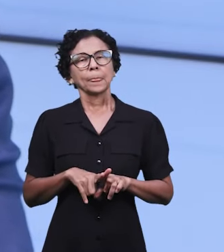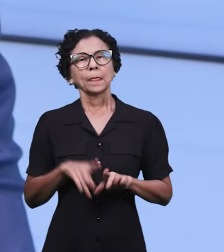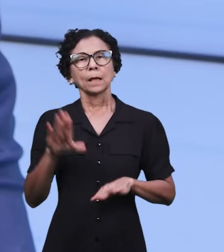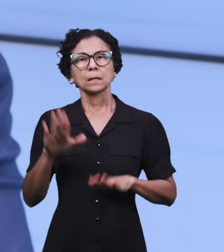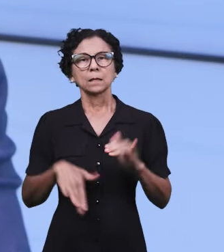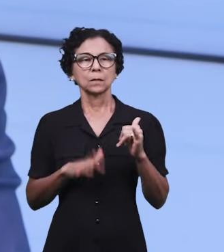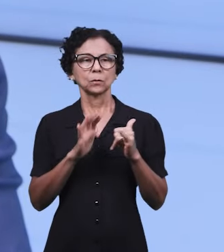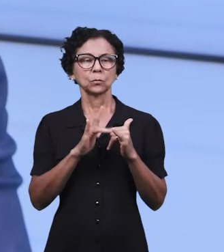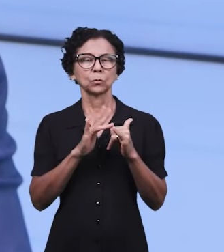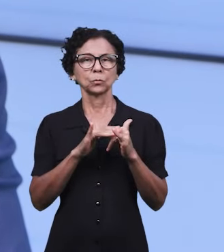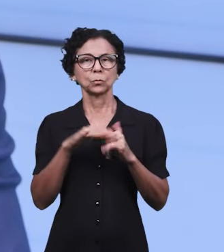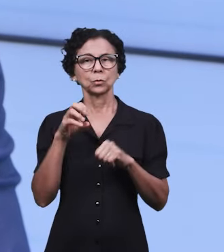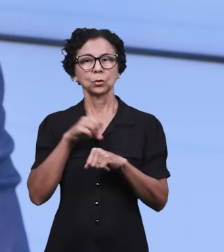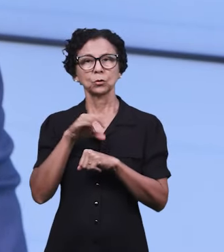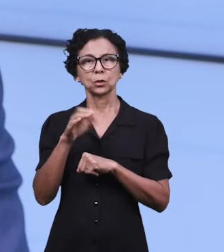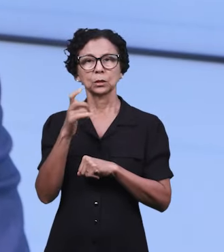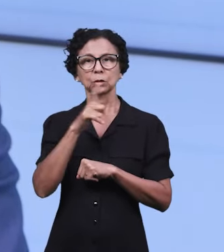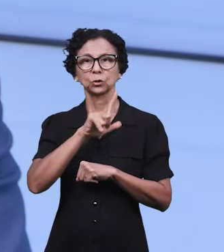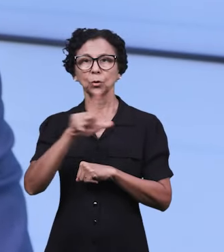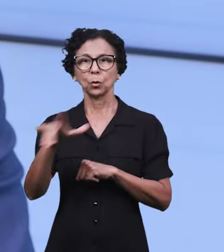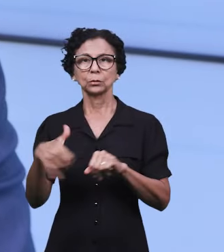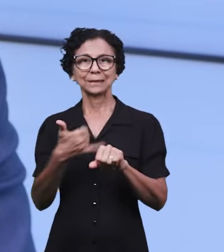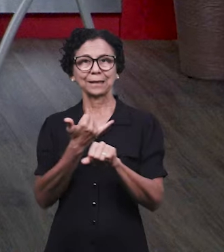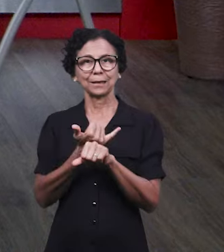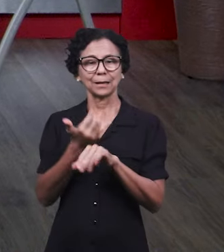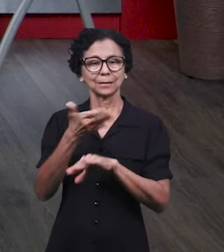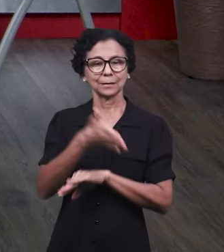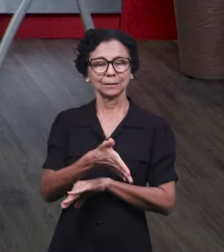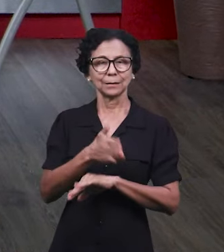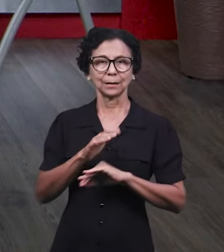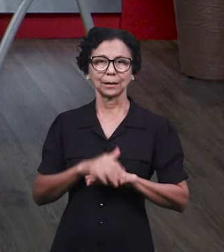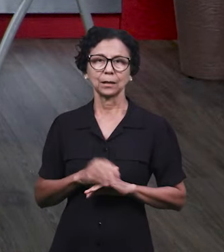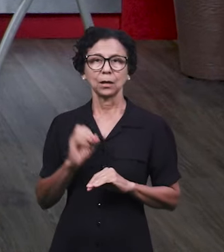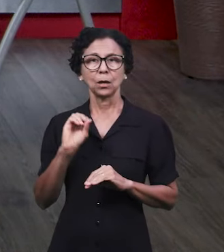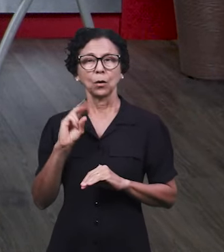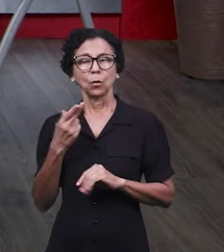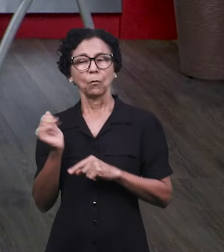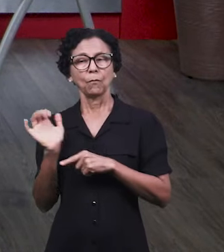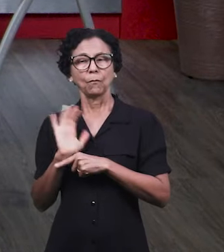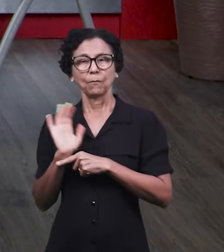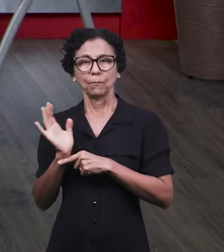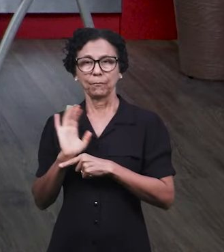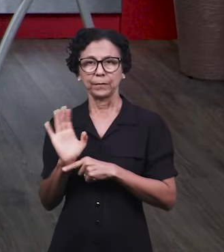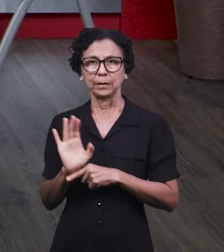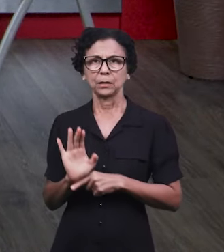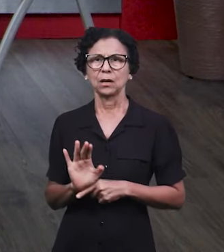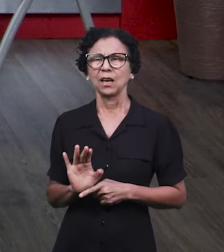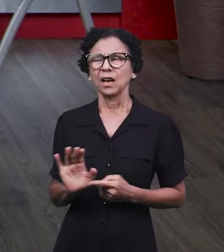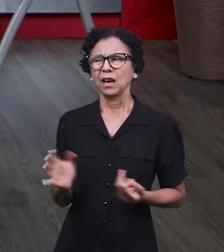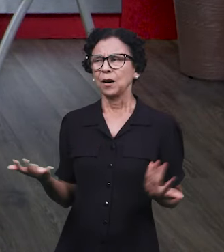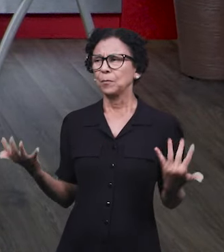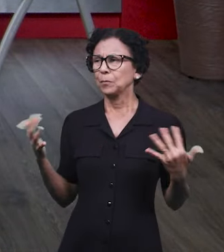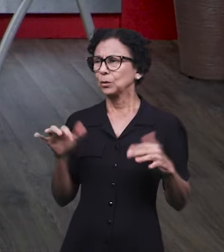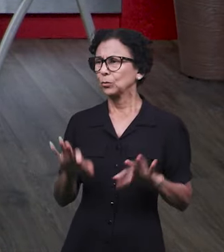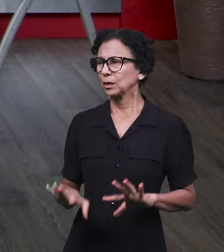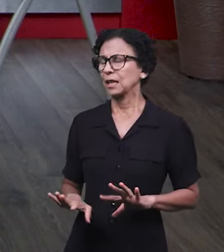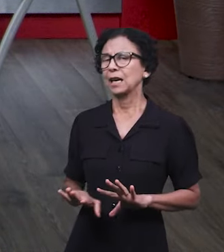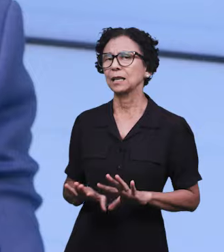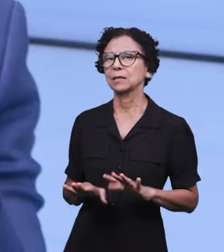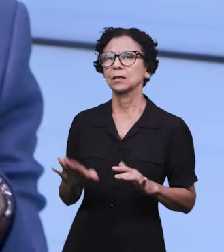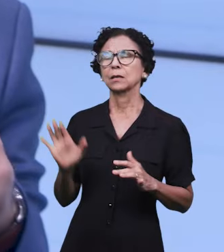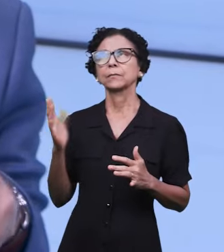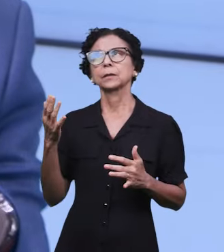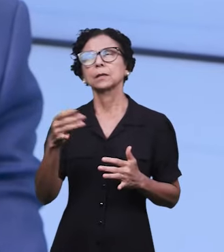aquele conteúdo que você está procurando então é interessante que se você não quiser é um canal